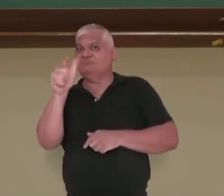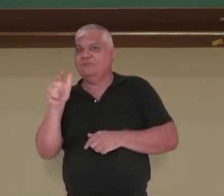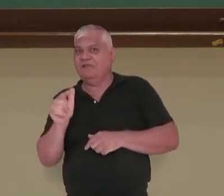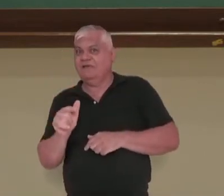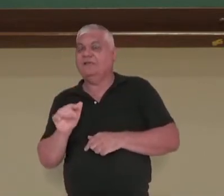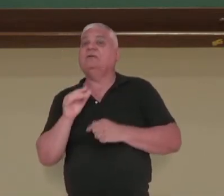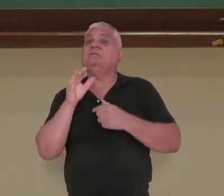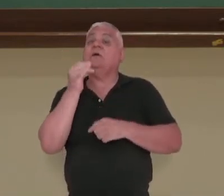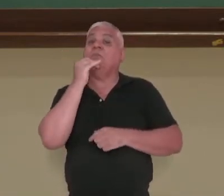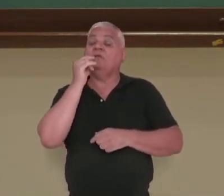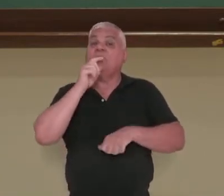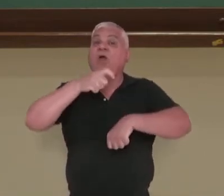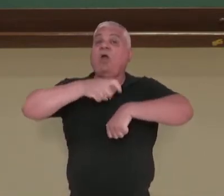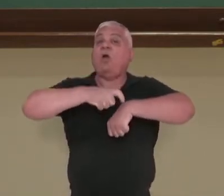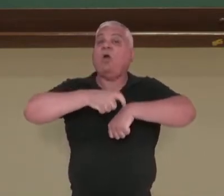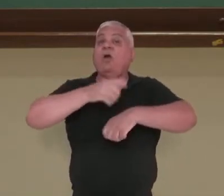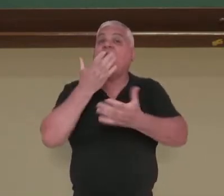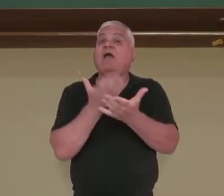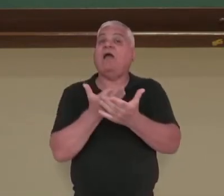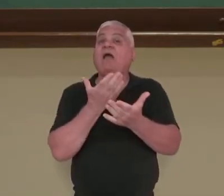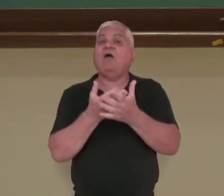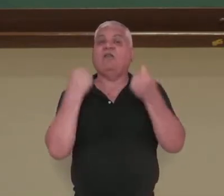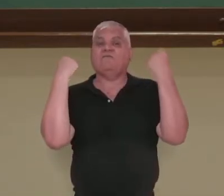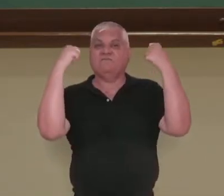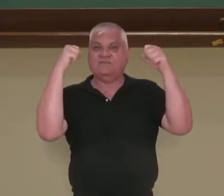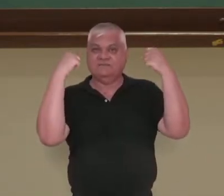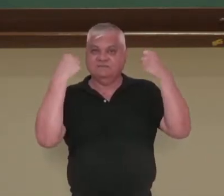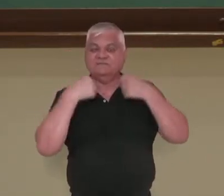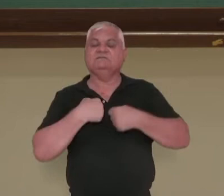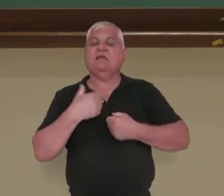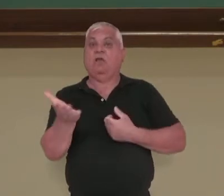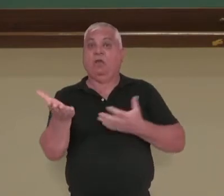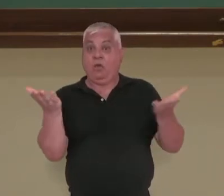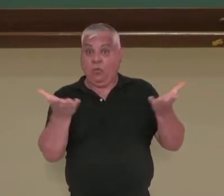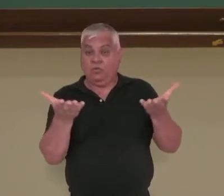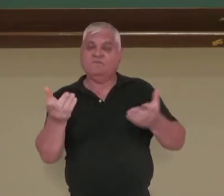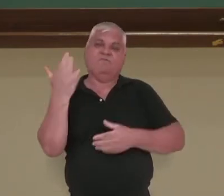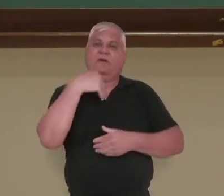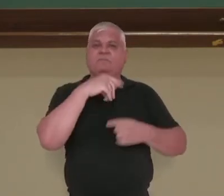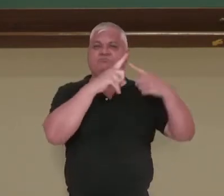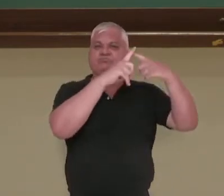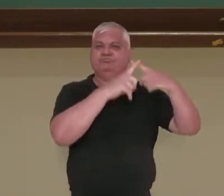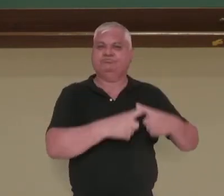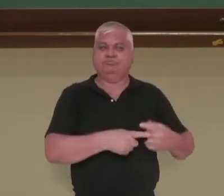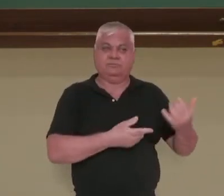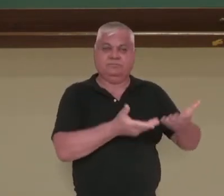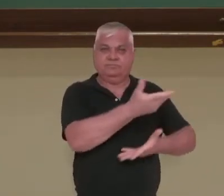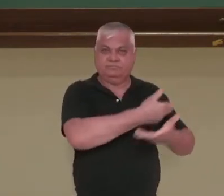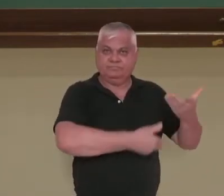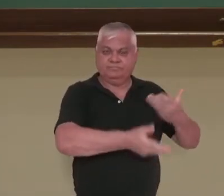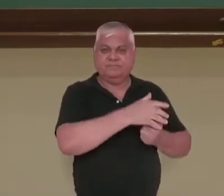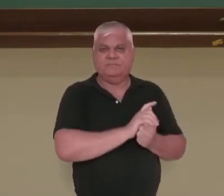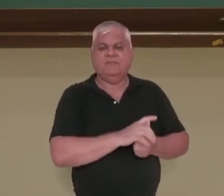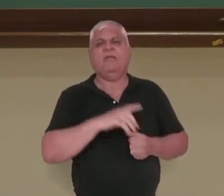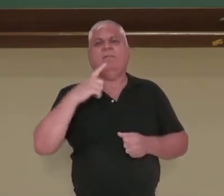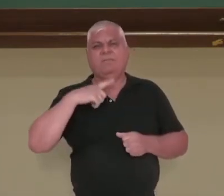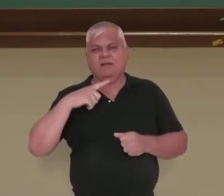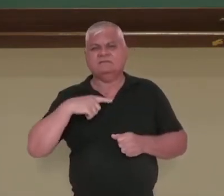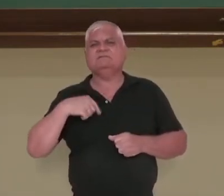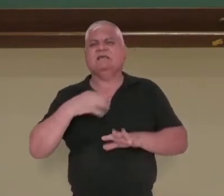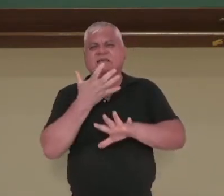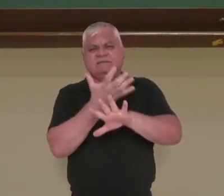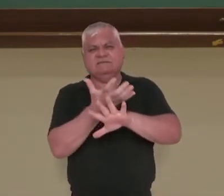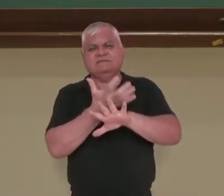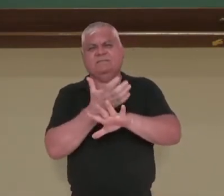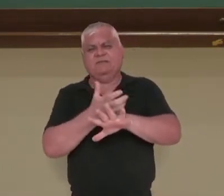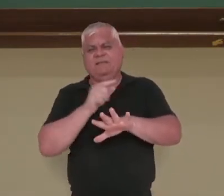educação física que o professor chegue e fale. Hoje nós vamos trabalhar os jogos cooperativos, mas eles podem ocorrer em todas as disciplinas,